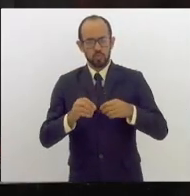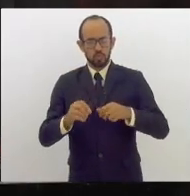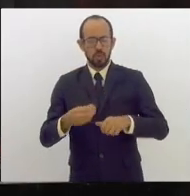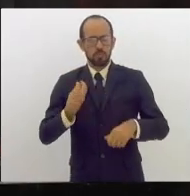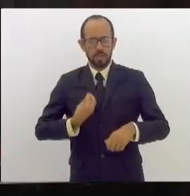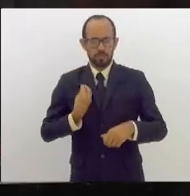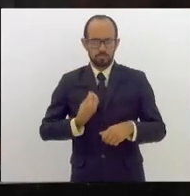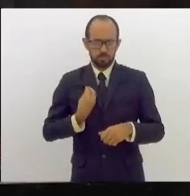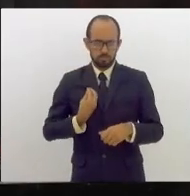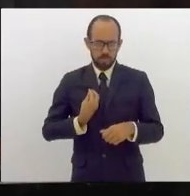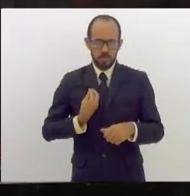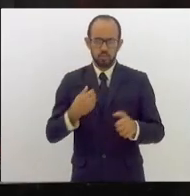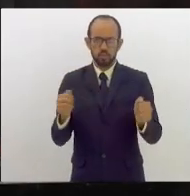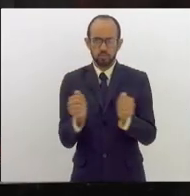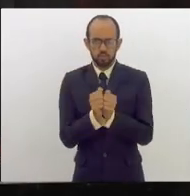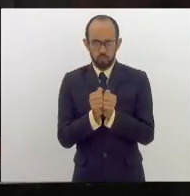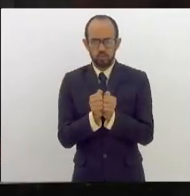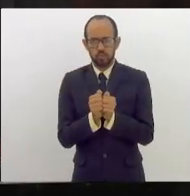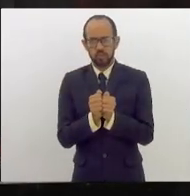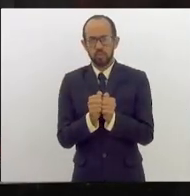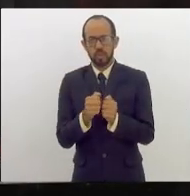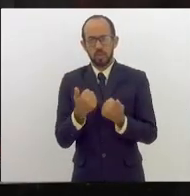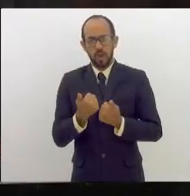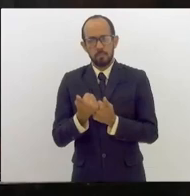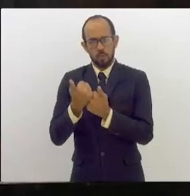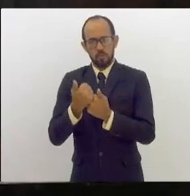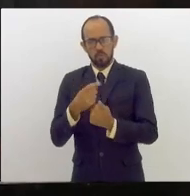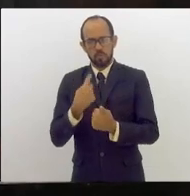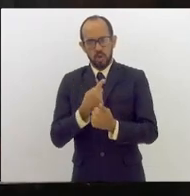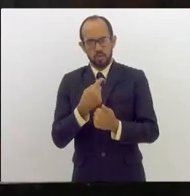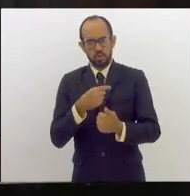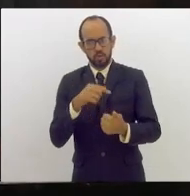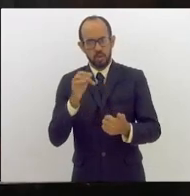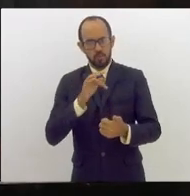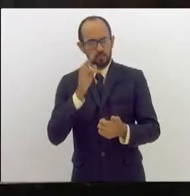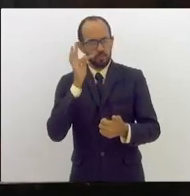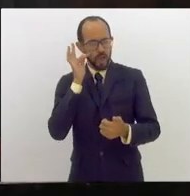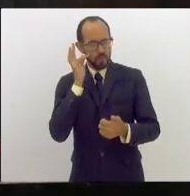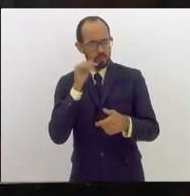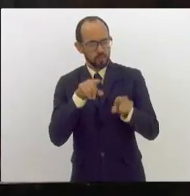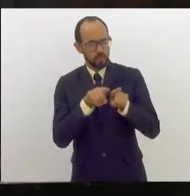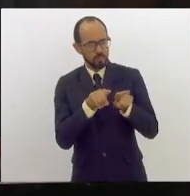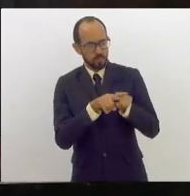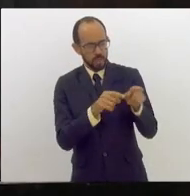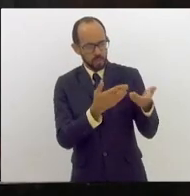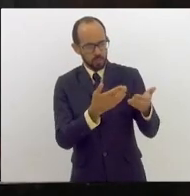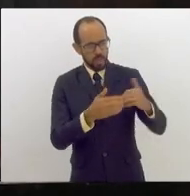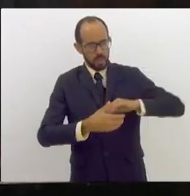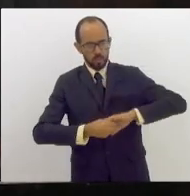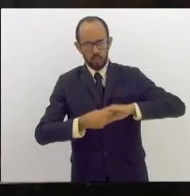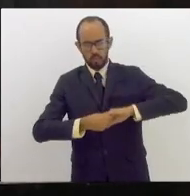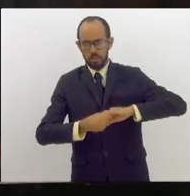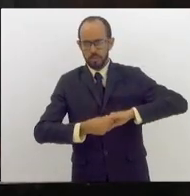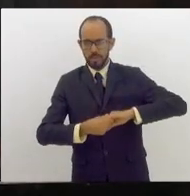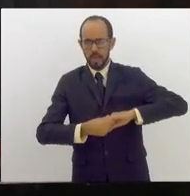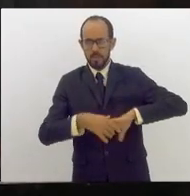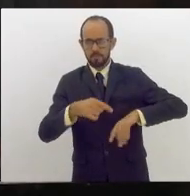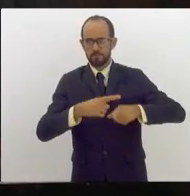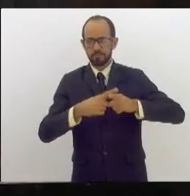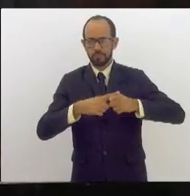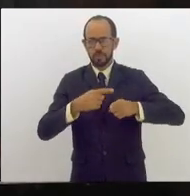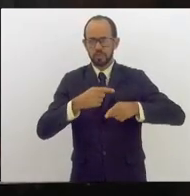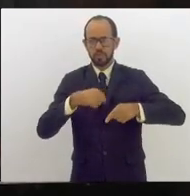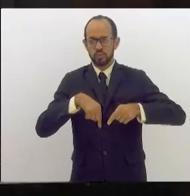tem o nosso apoio e a nossa disposição para mediar e ajudar a deputado falar pro Serafim aqui eu quero cumprimentar porque ontem nós fomos à noite para reunião